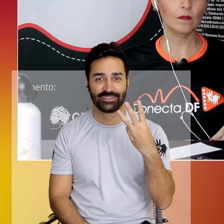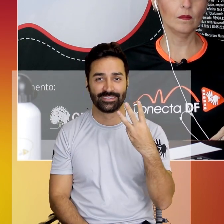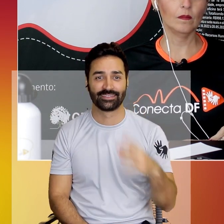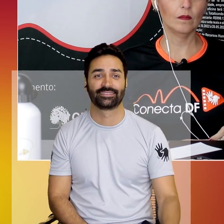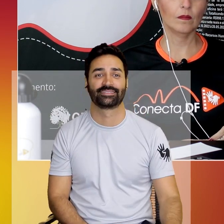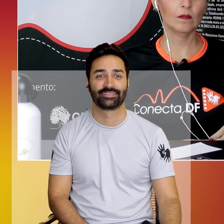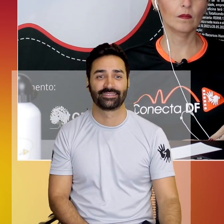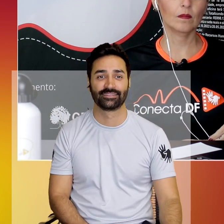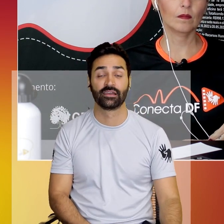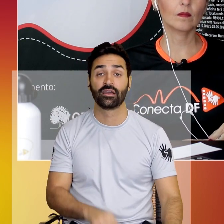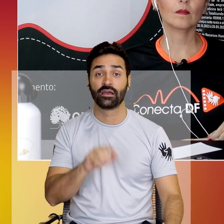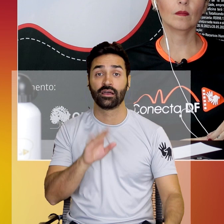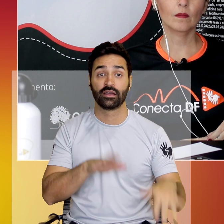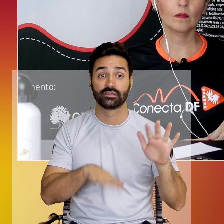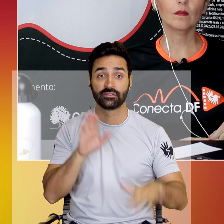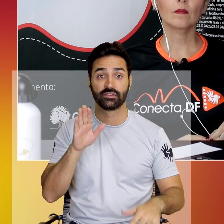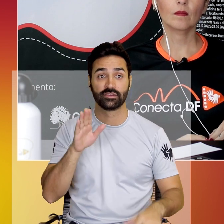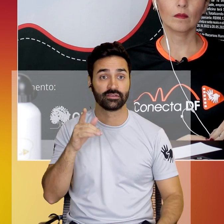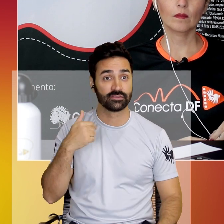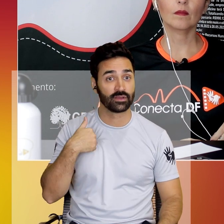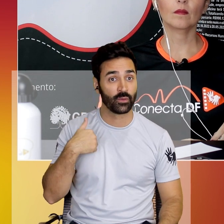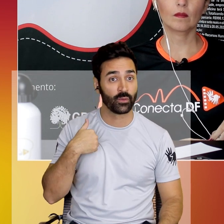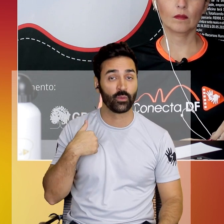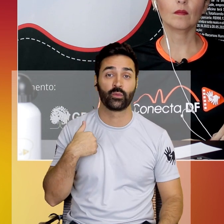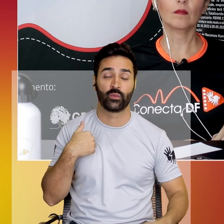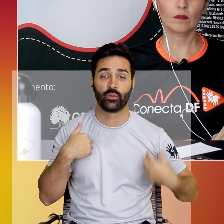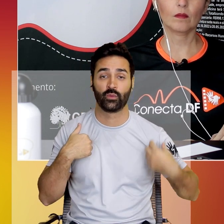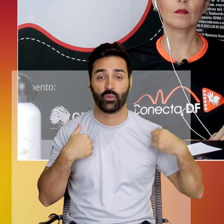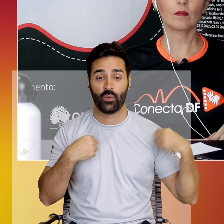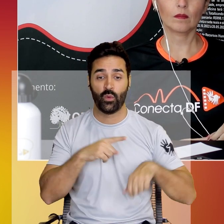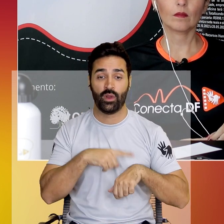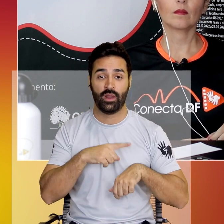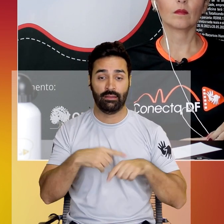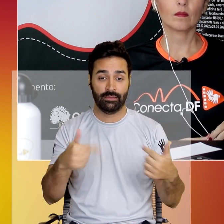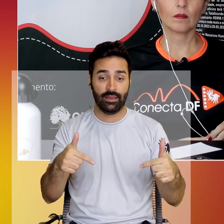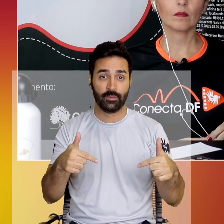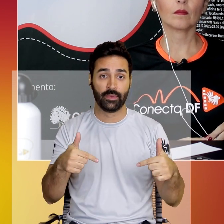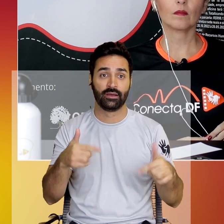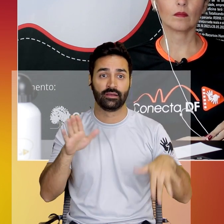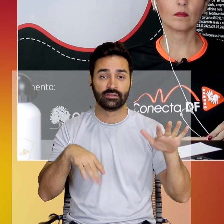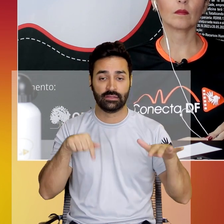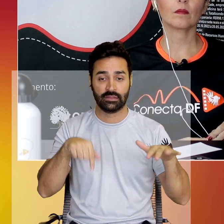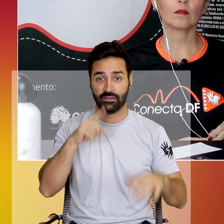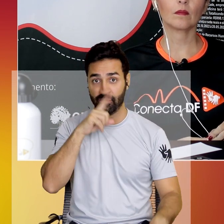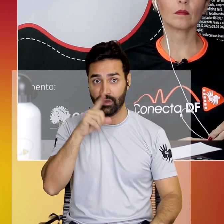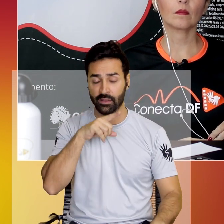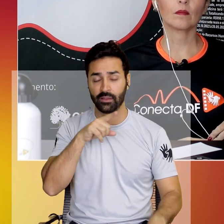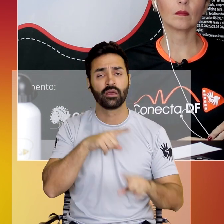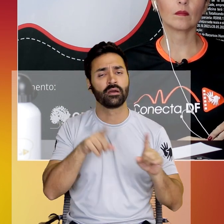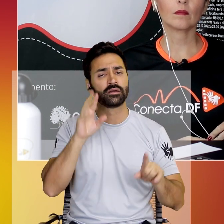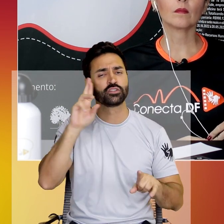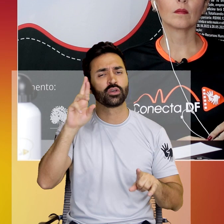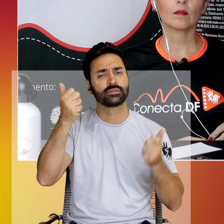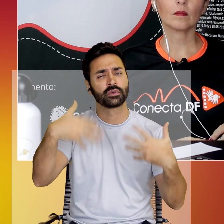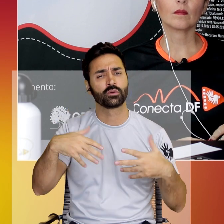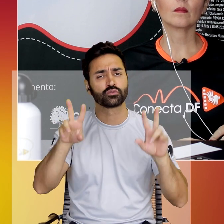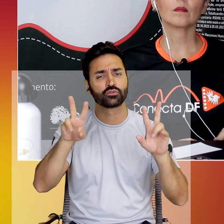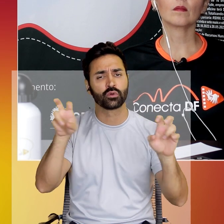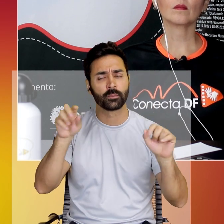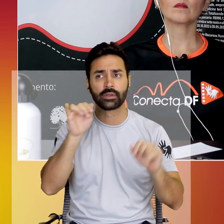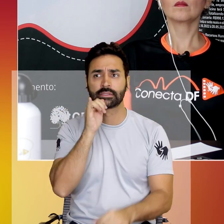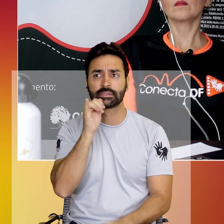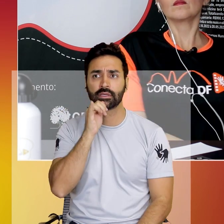estou em trânsito, ponto de horário de serviço, e às vezes falha. A senhora explicou outro dia a respeito